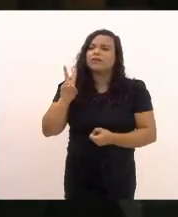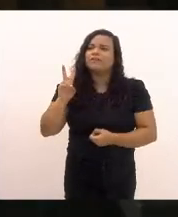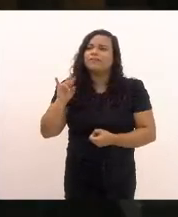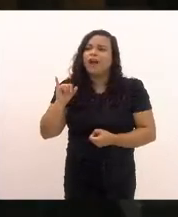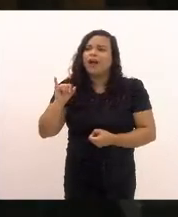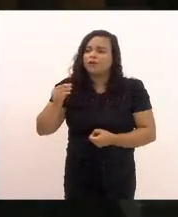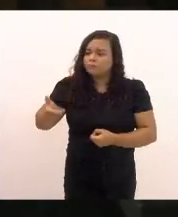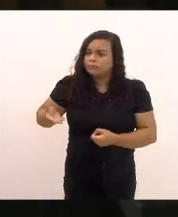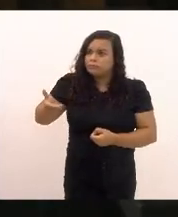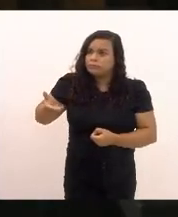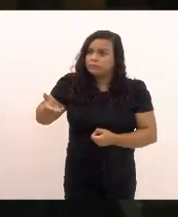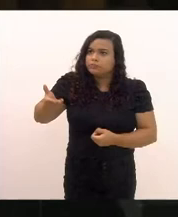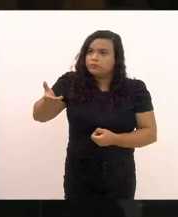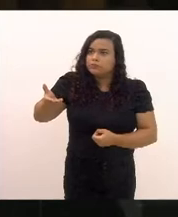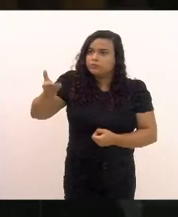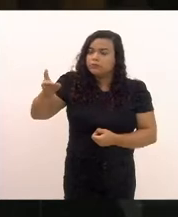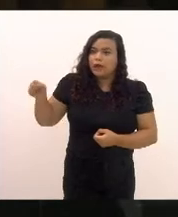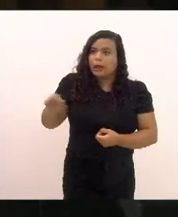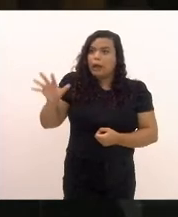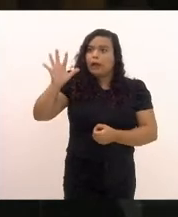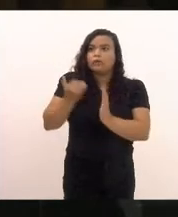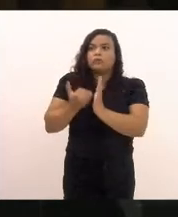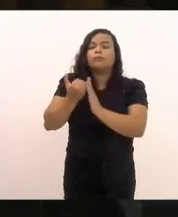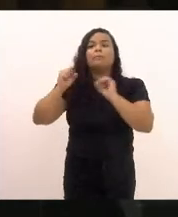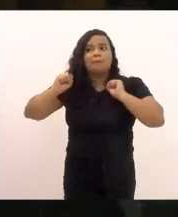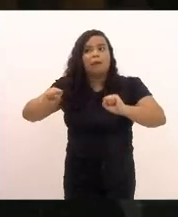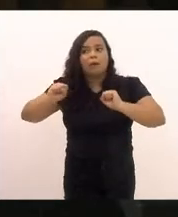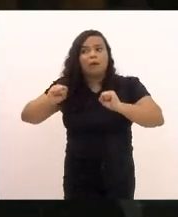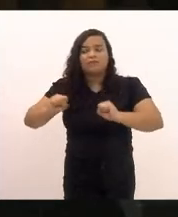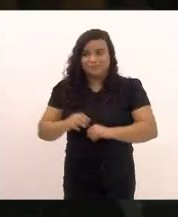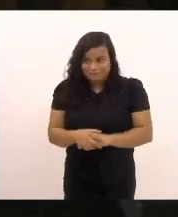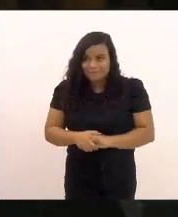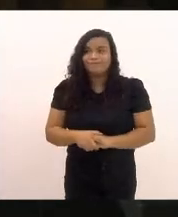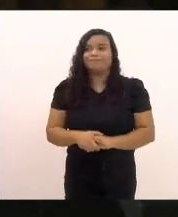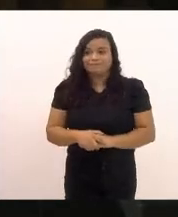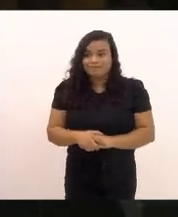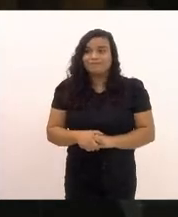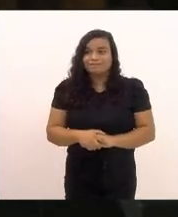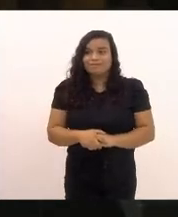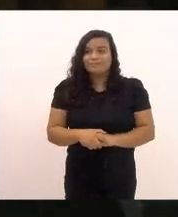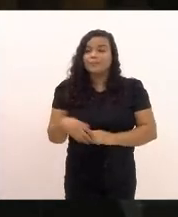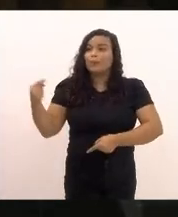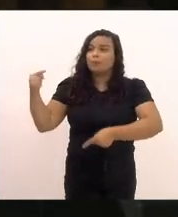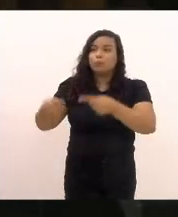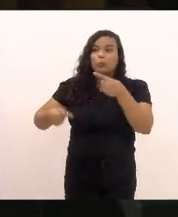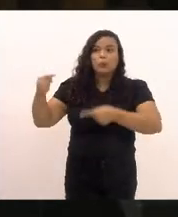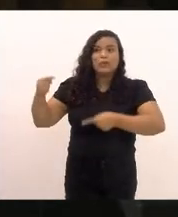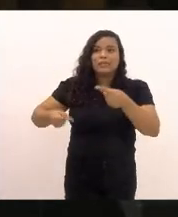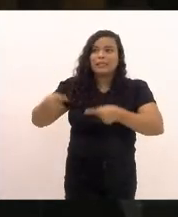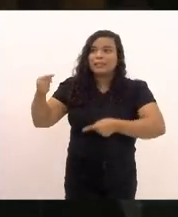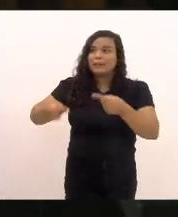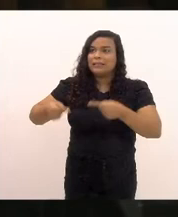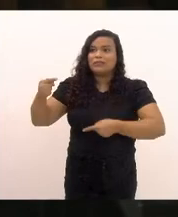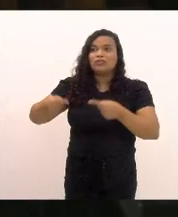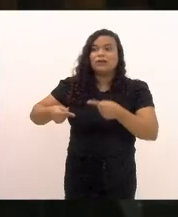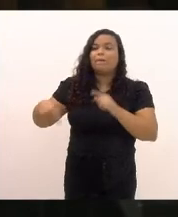possa subir na mesma proporção por essa política desastrosa da